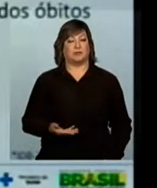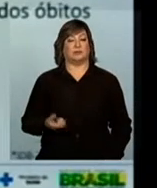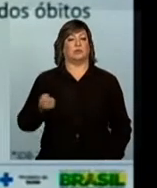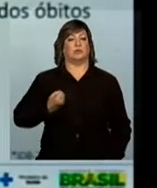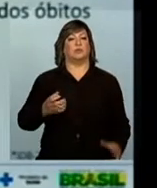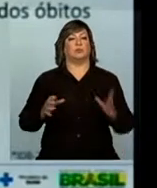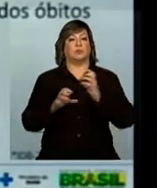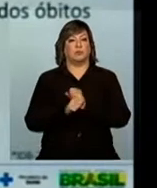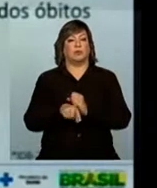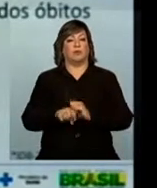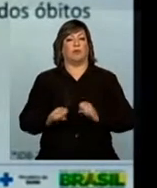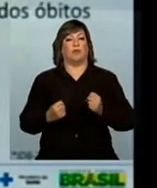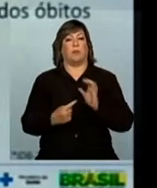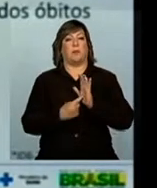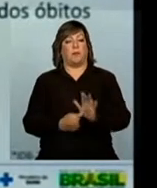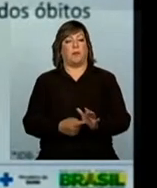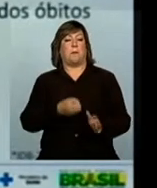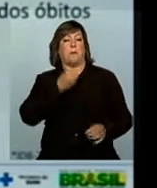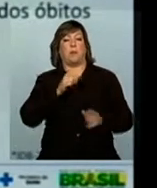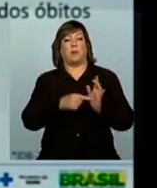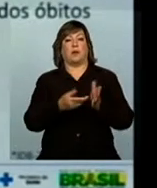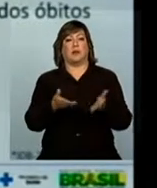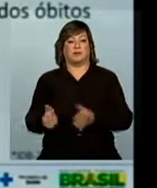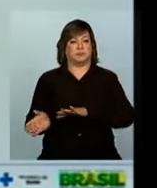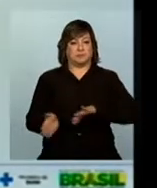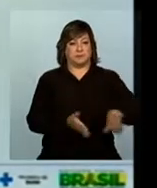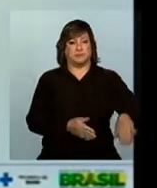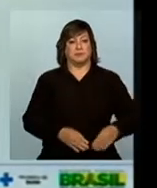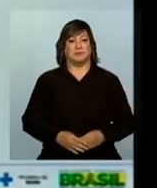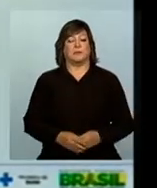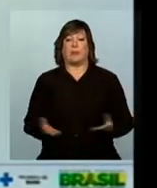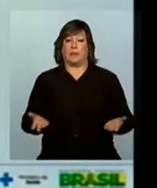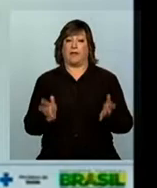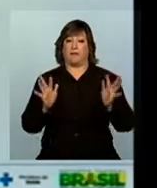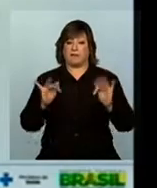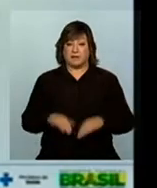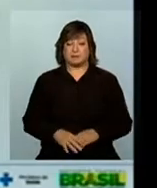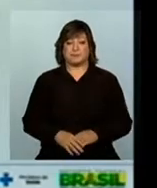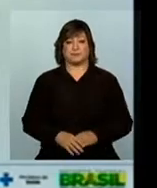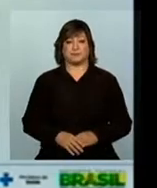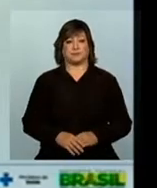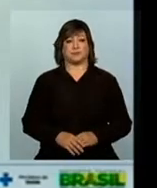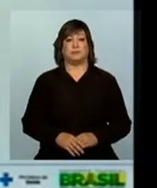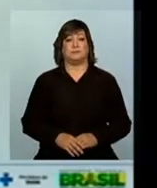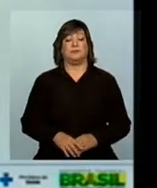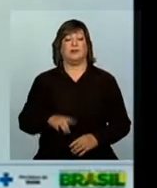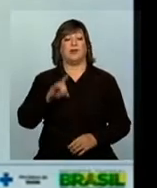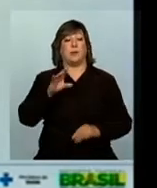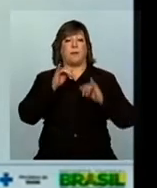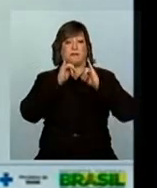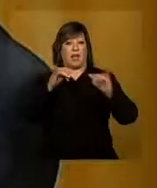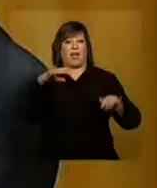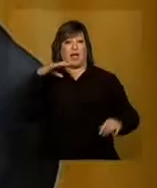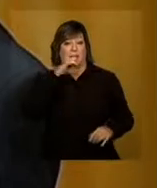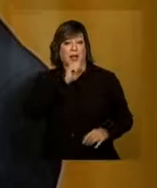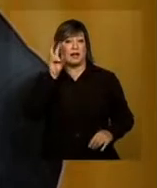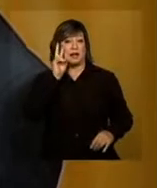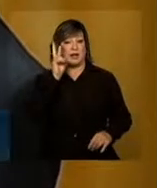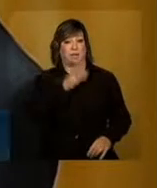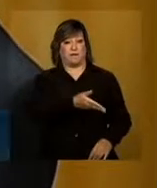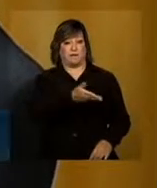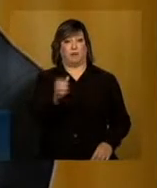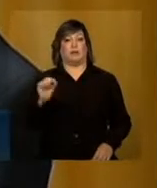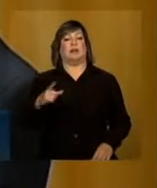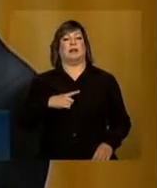aí são fortes o suficiente para mostrar isso. Pode passar? Estou encerrando. Só para dizer rapidamente, relembrá-los, né? A imprensa